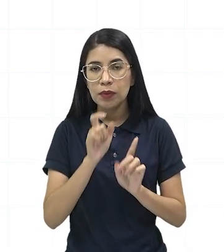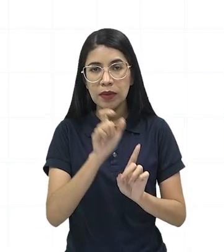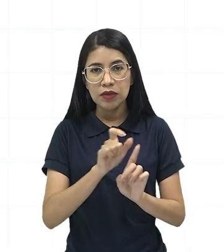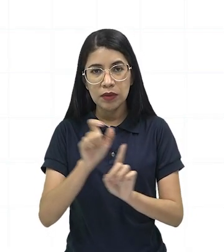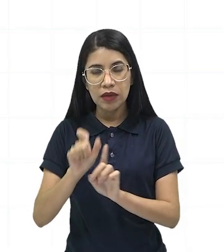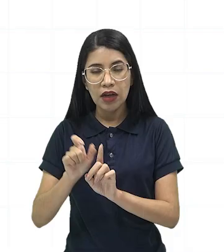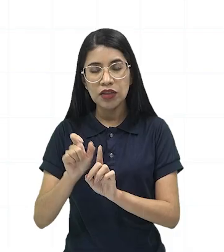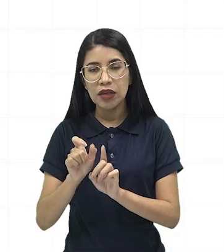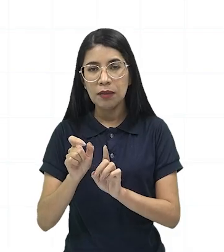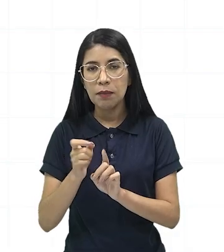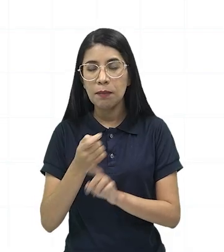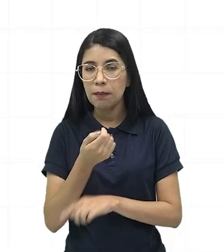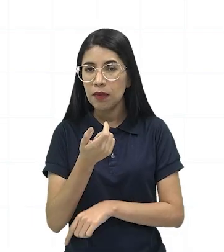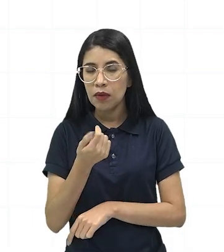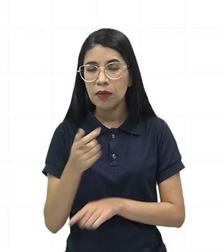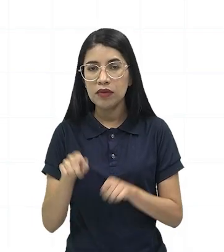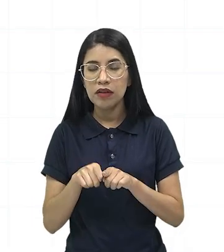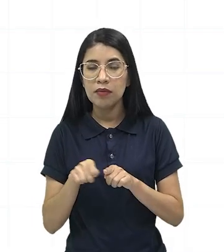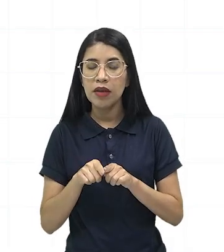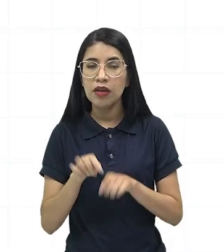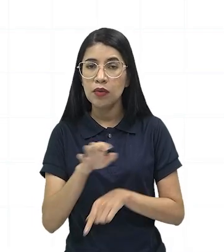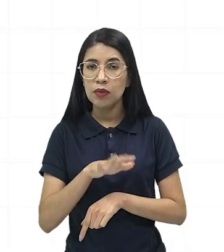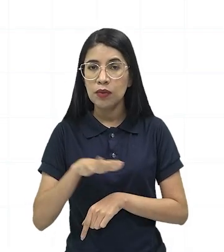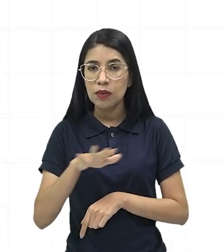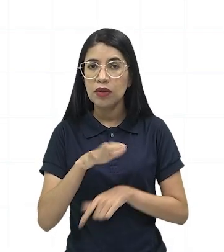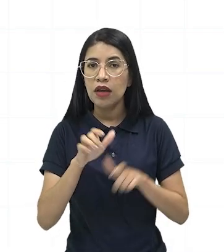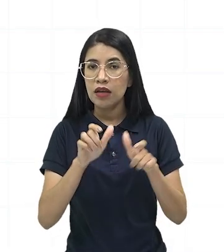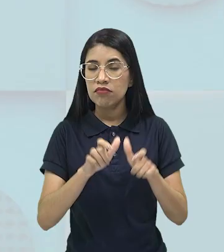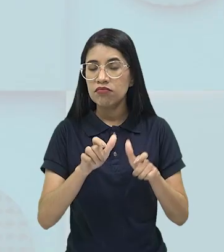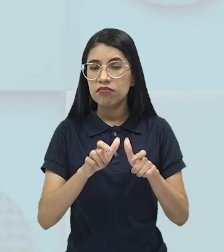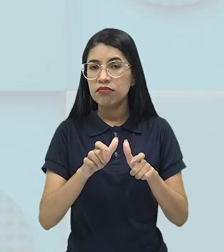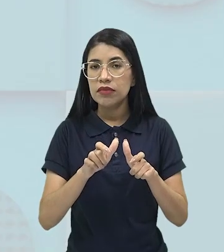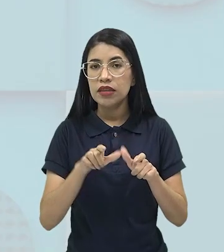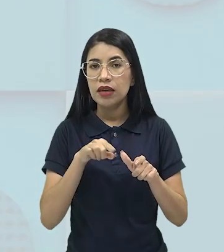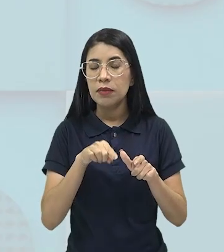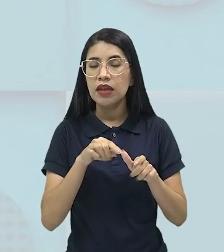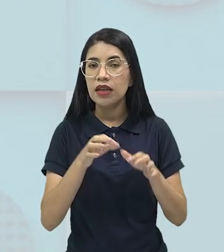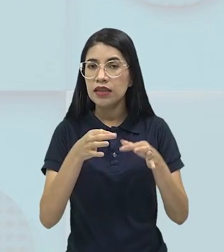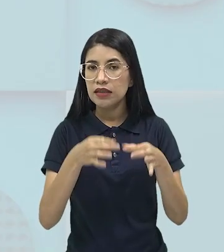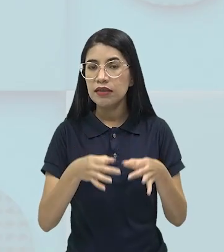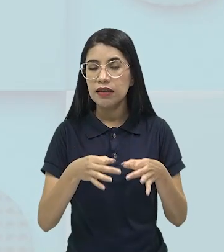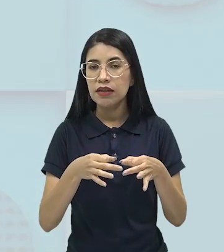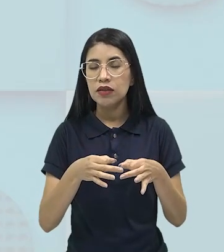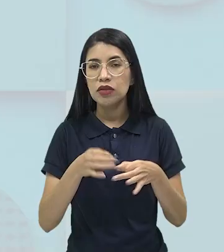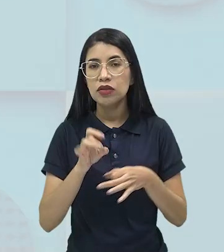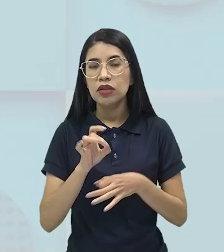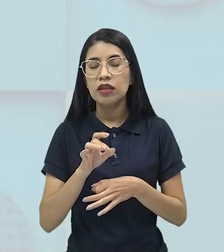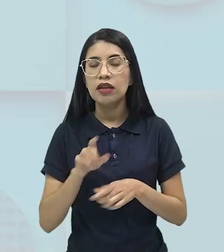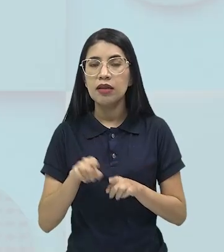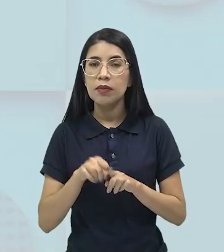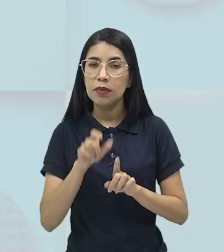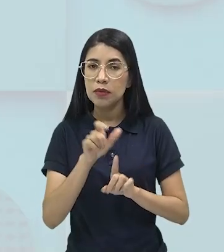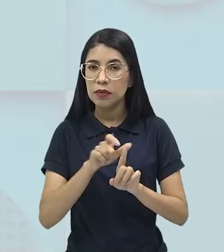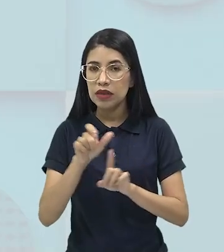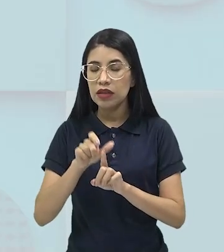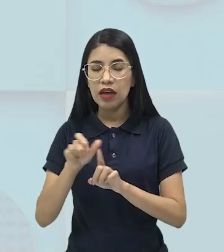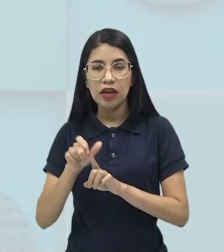ter pouco espaço, né? Geralmente é um espaço que ocorre, é o movimento dos